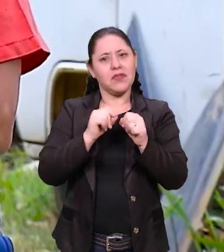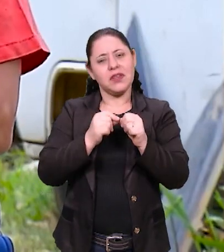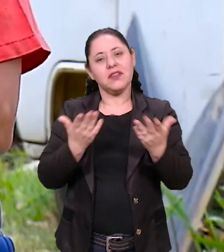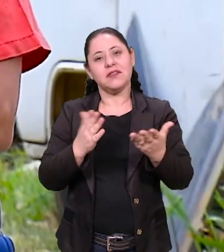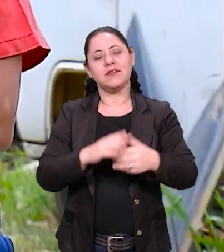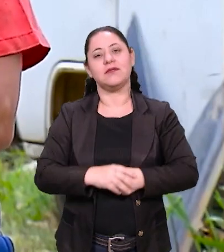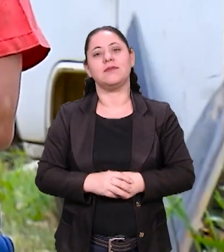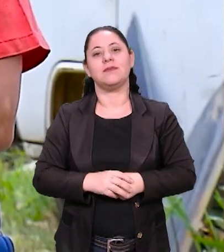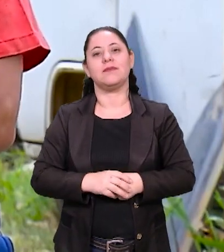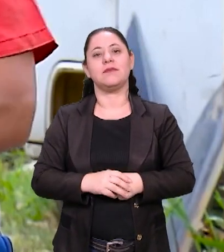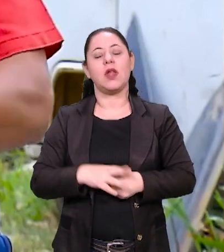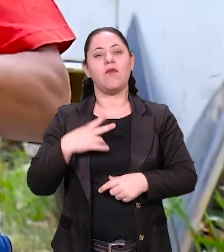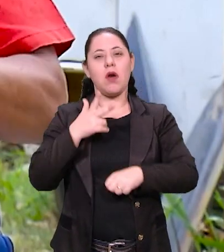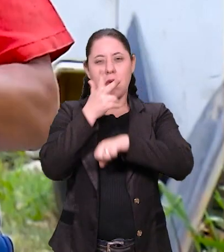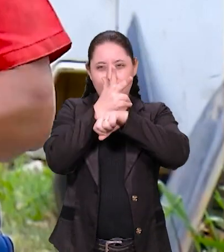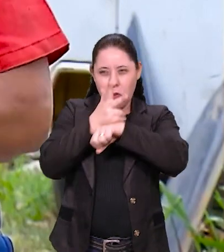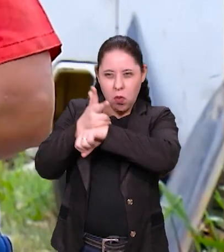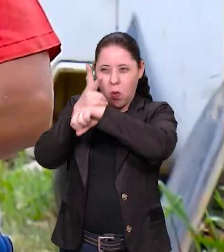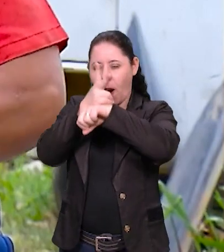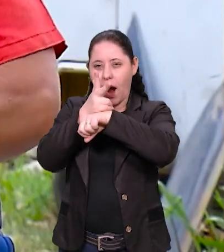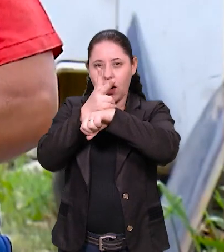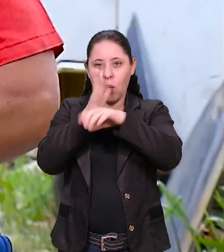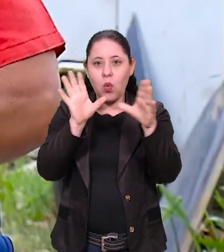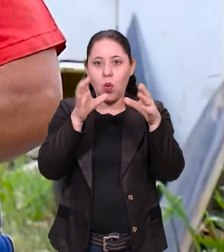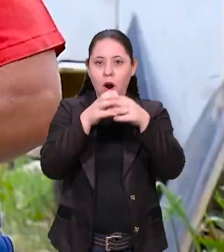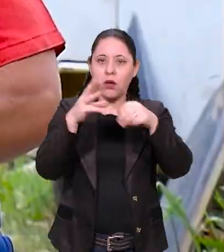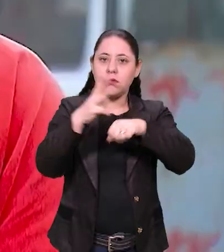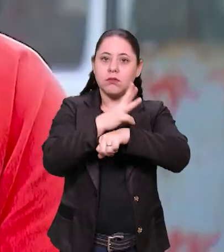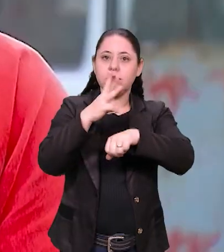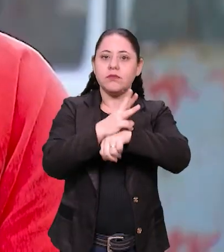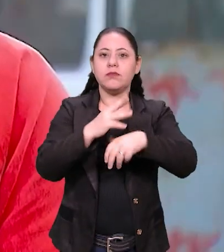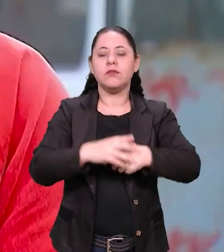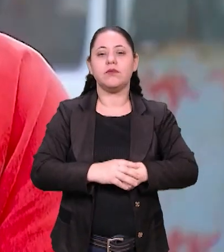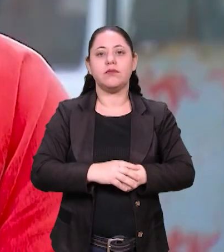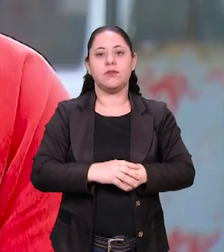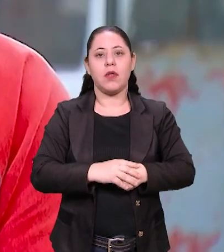lasca a brasa aí. Aí ele filmou, jogou no grupo daqui,